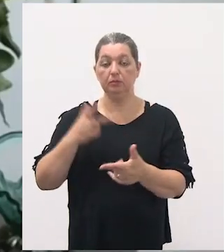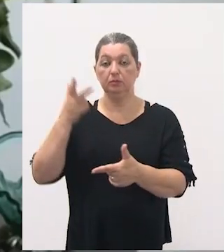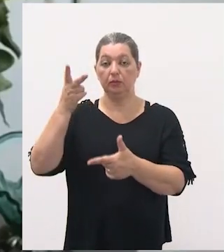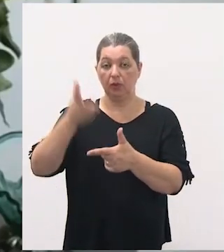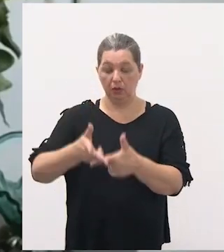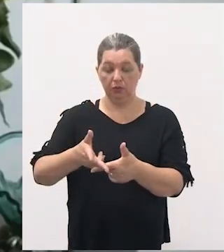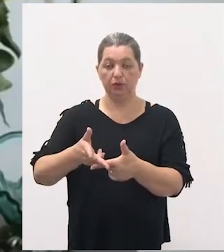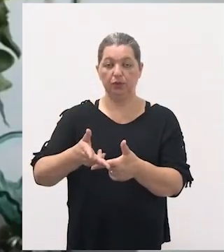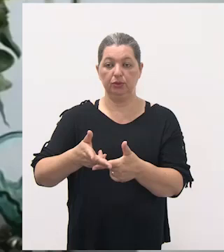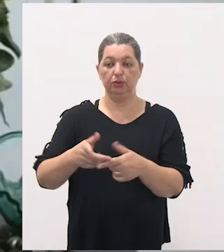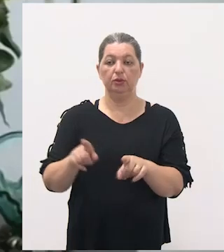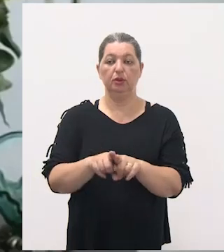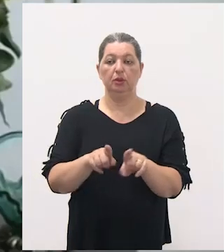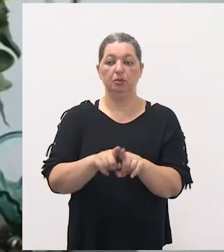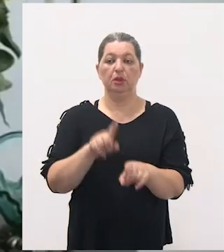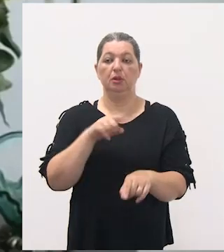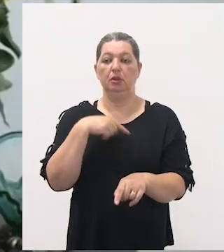aqui e com